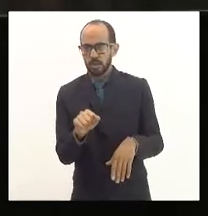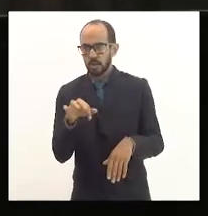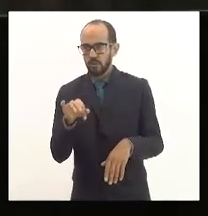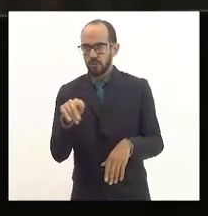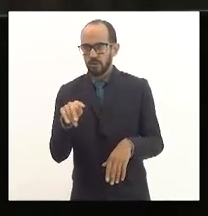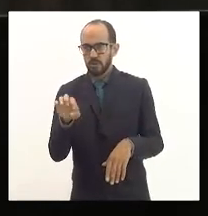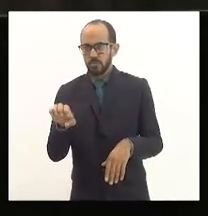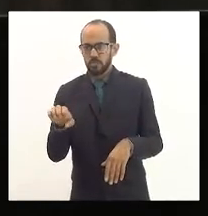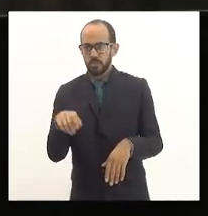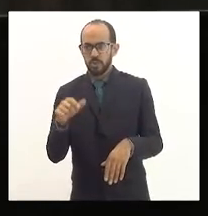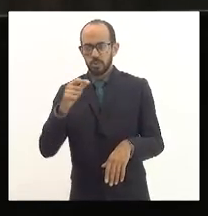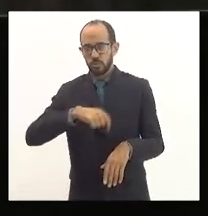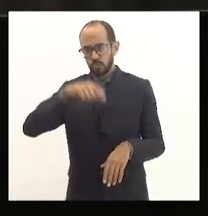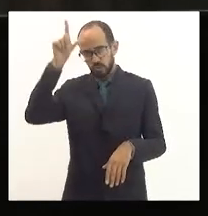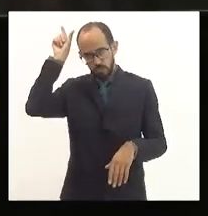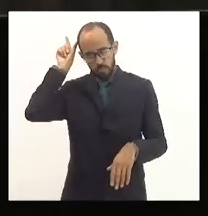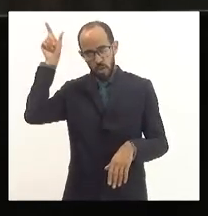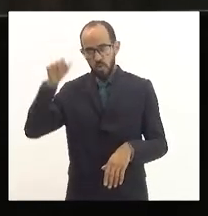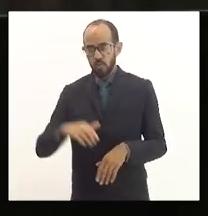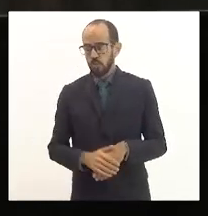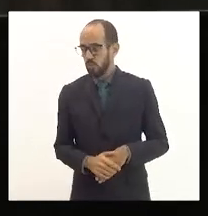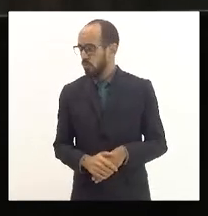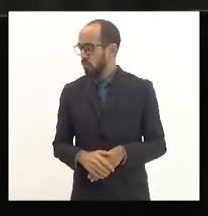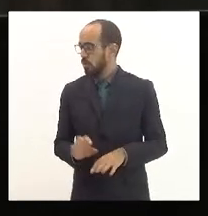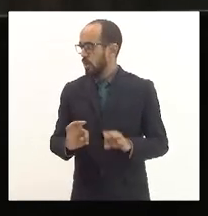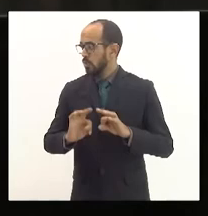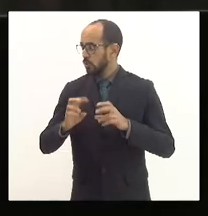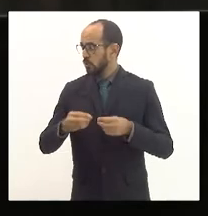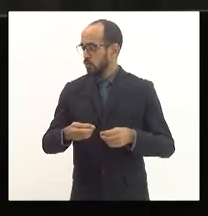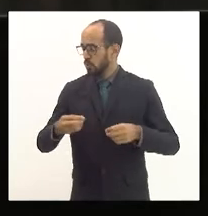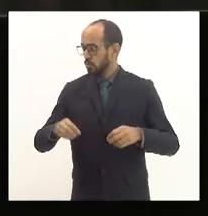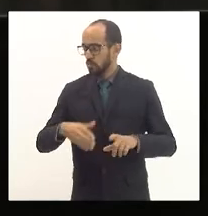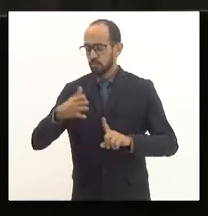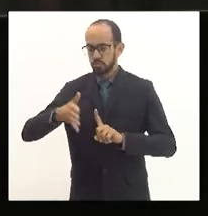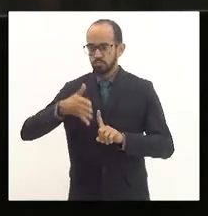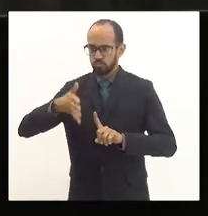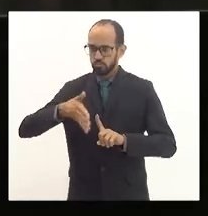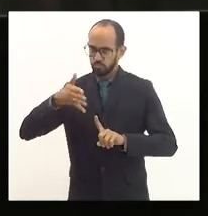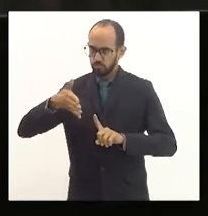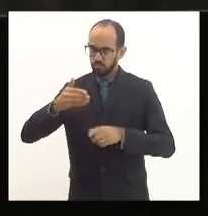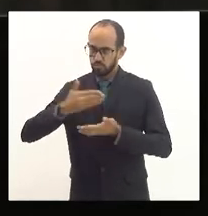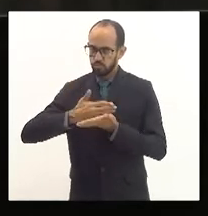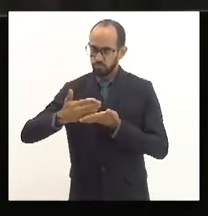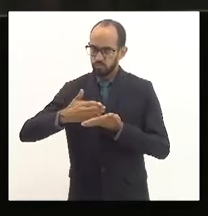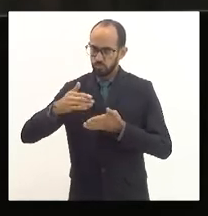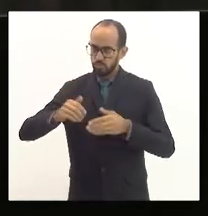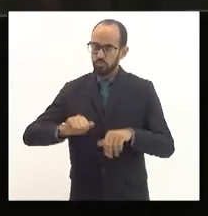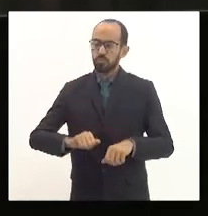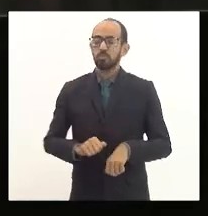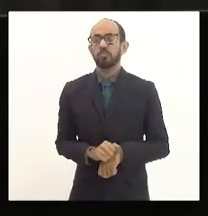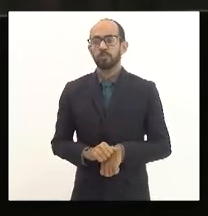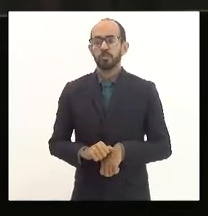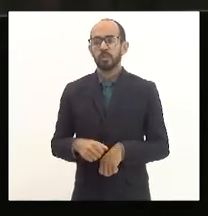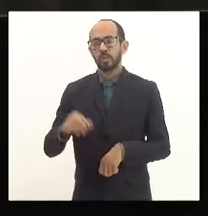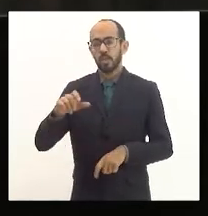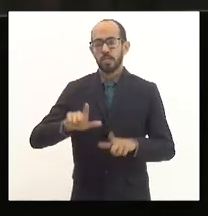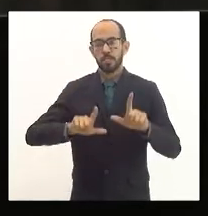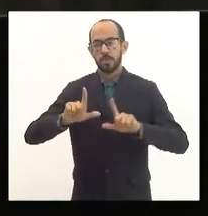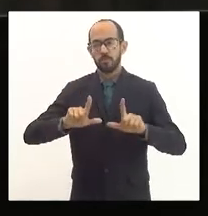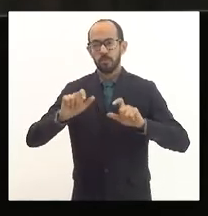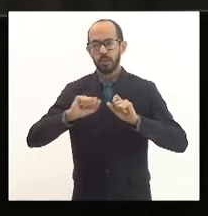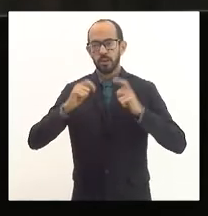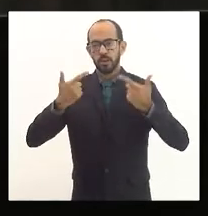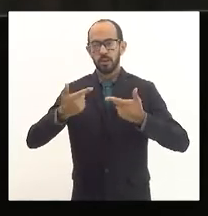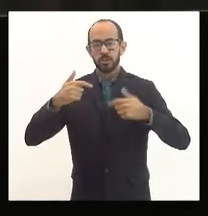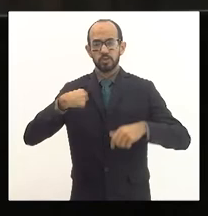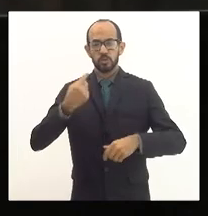poubel Deputado Luiz Paulo aqueles que estão fazendo uso desse expediente inicial a TV alerj ao